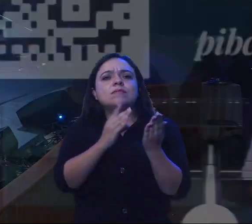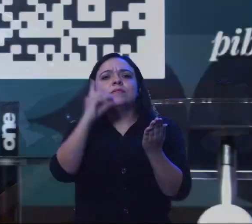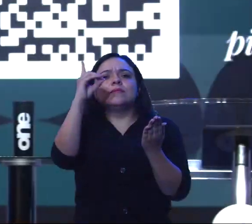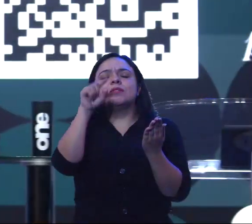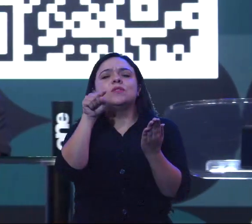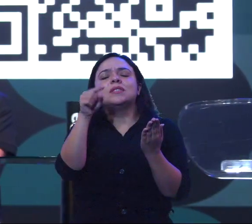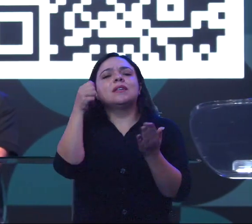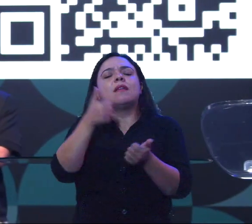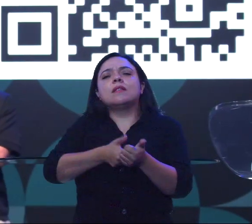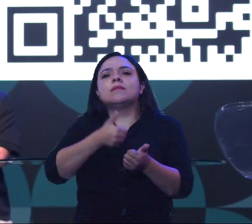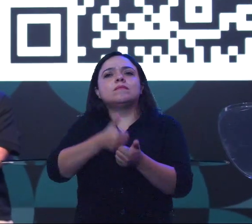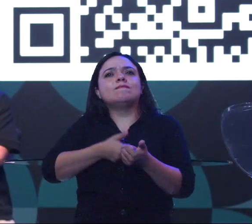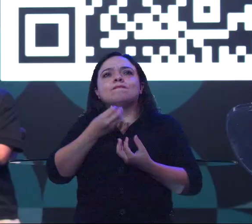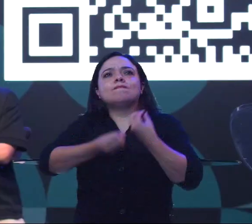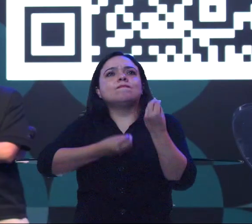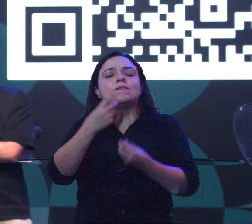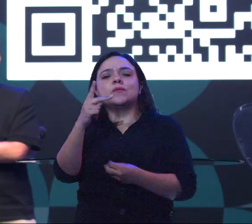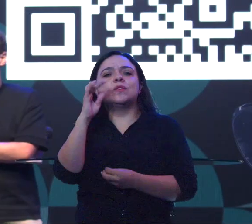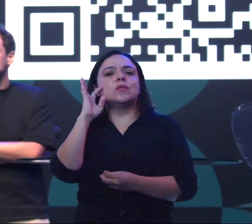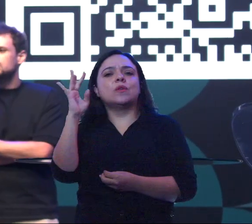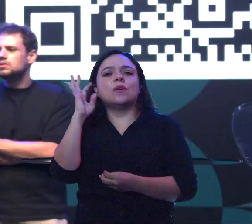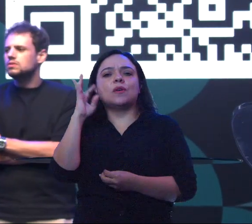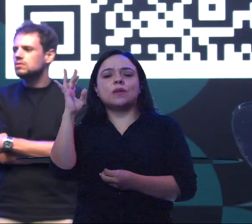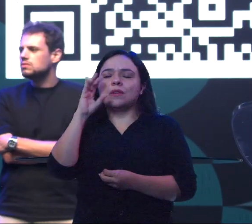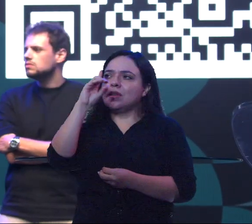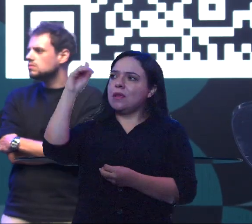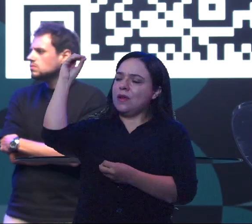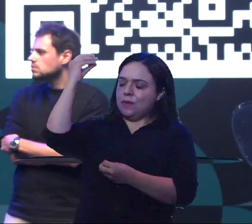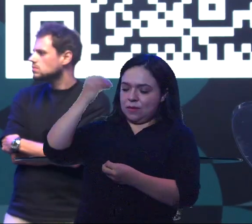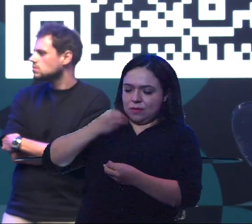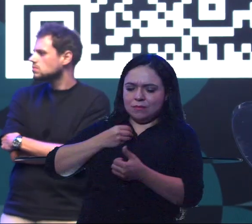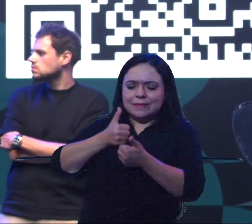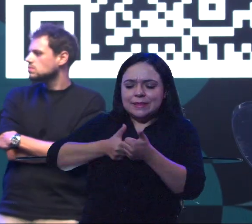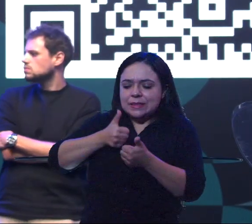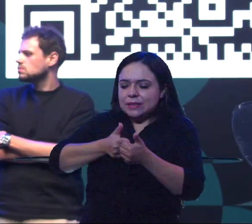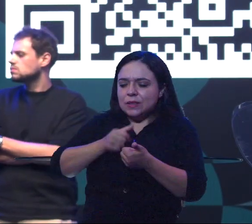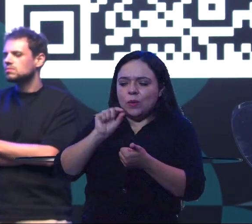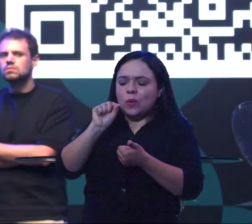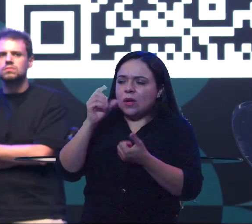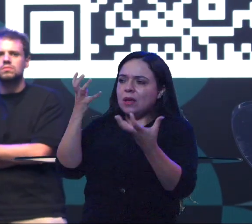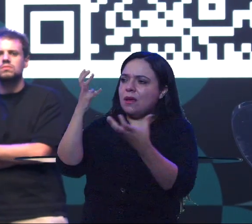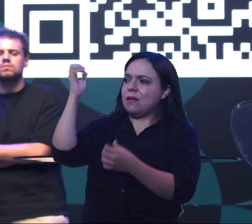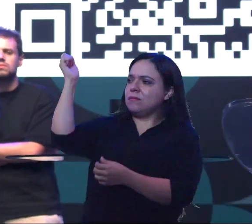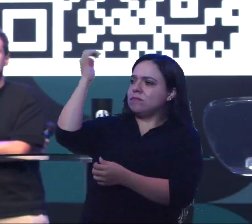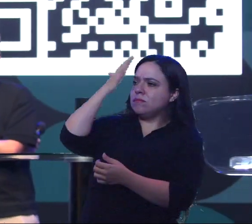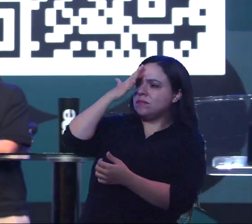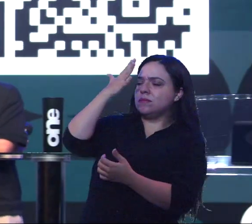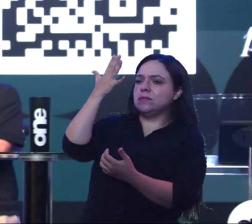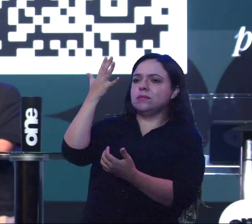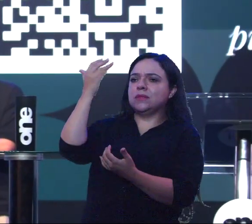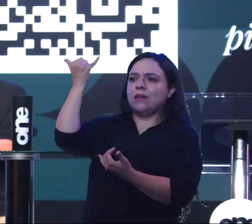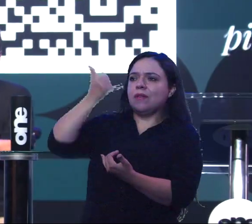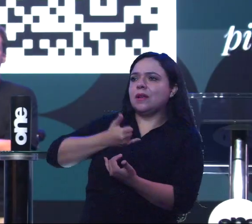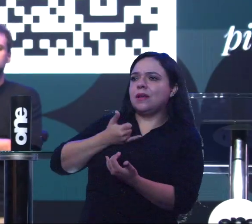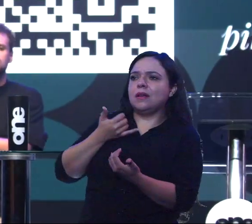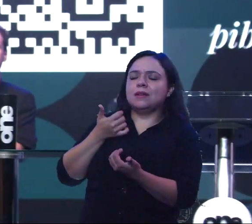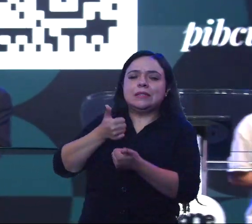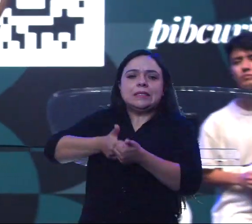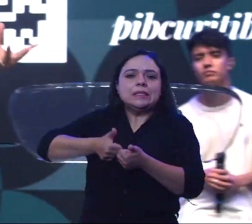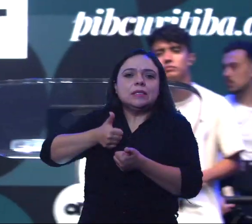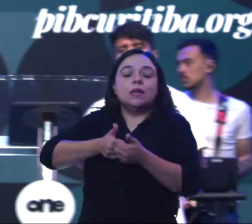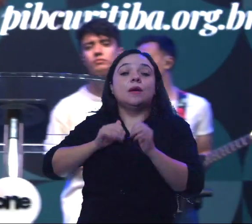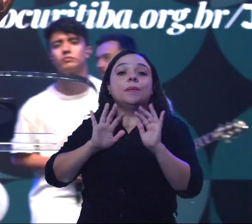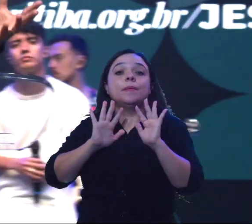quais poderiam ser os sonhos de Deus para a tua vida. O que Ele quer revelar, como Ele quer fazer, como Ele quer falar. Mas meu irmão, você